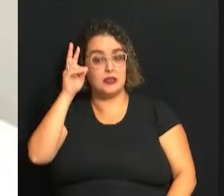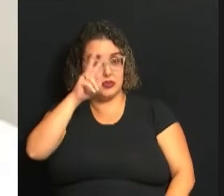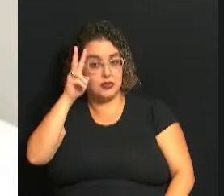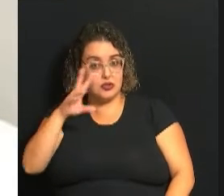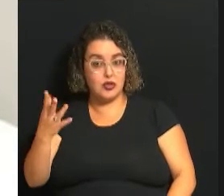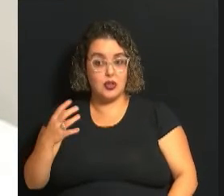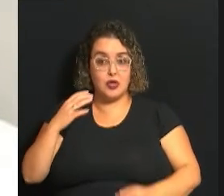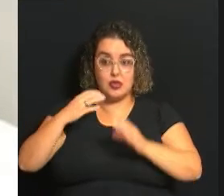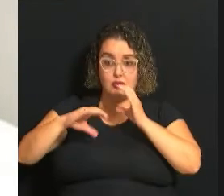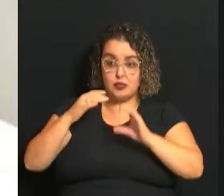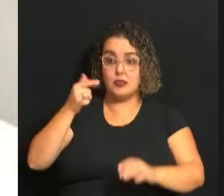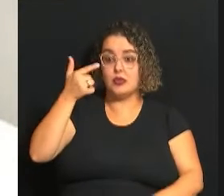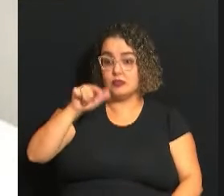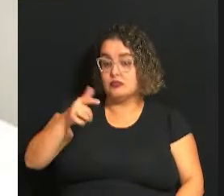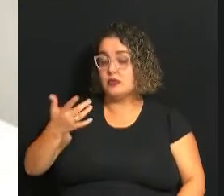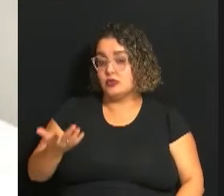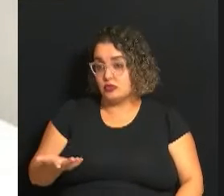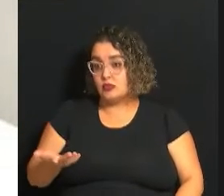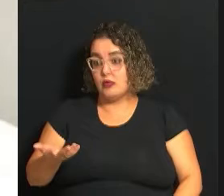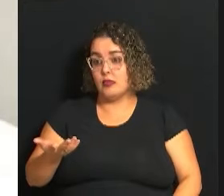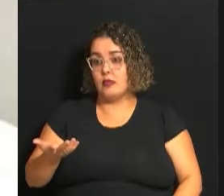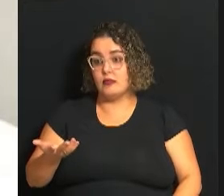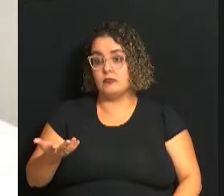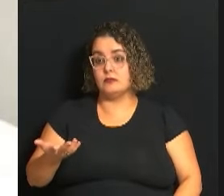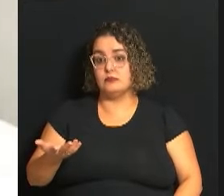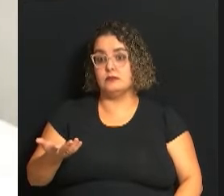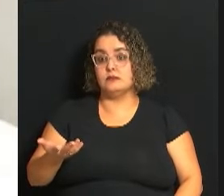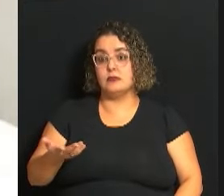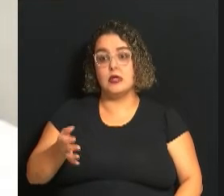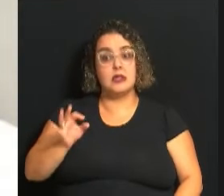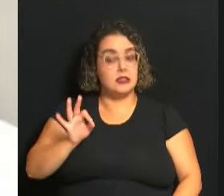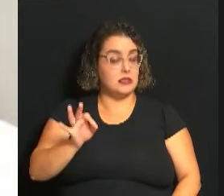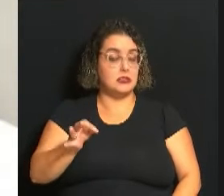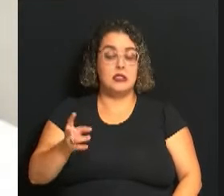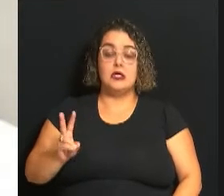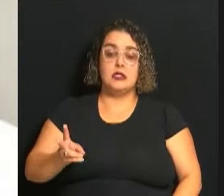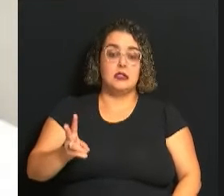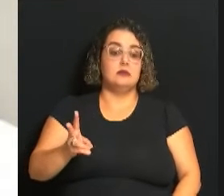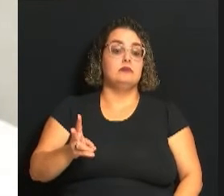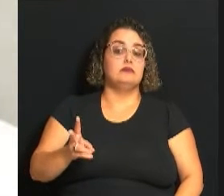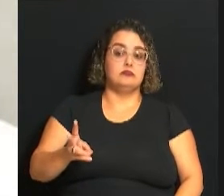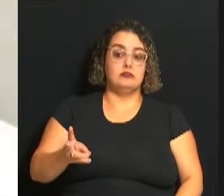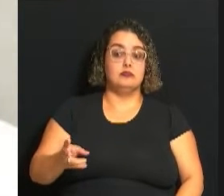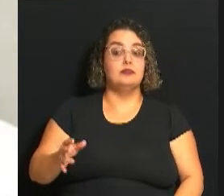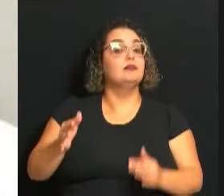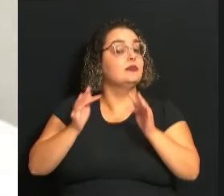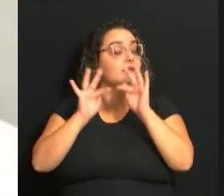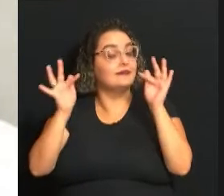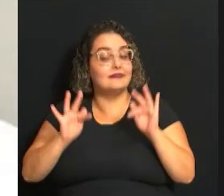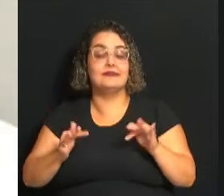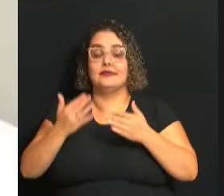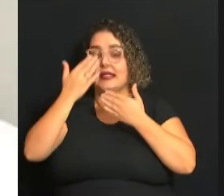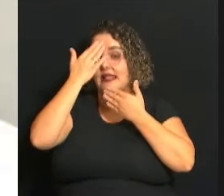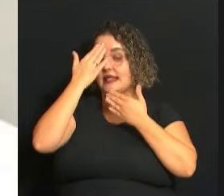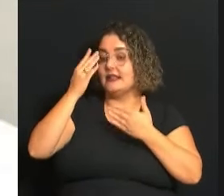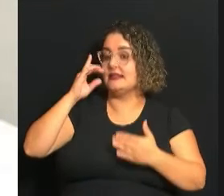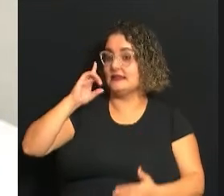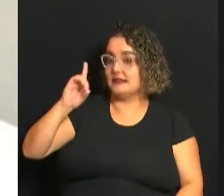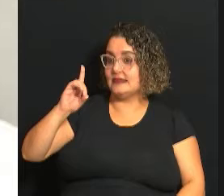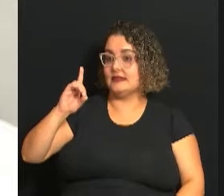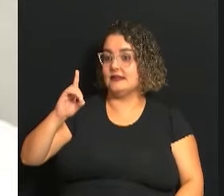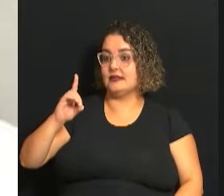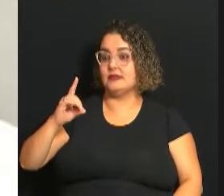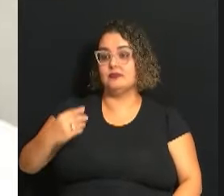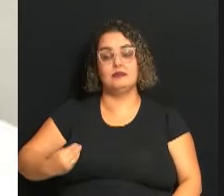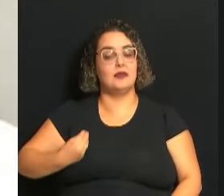comunicação novamente. Então, sempre tive uma vida realmente muito feliz, graças a Deus. Sempre tive uma vida